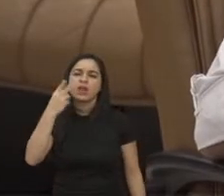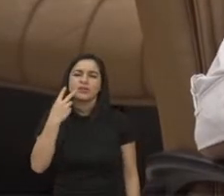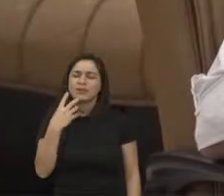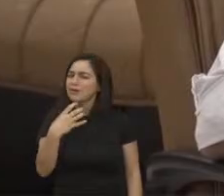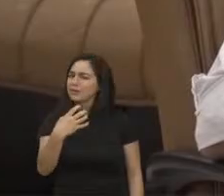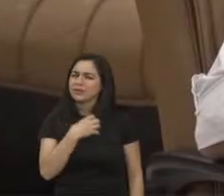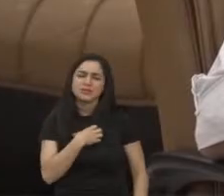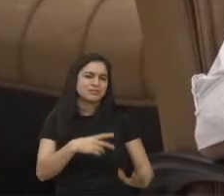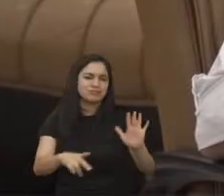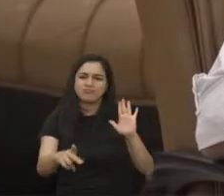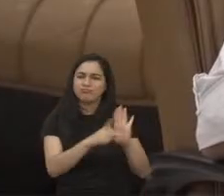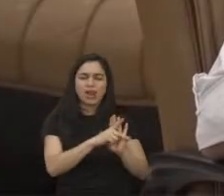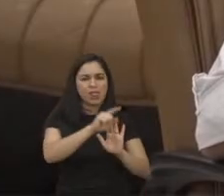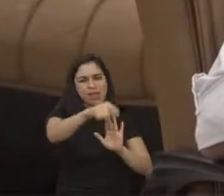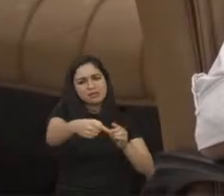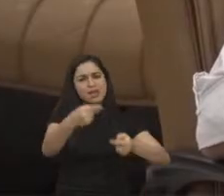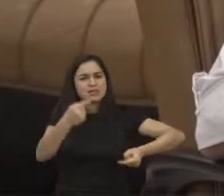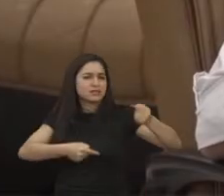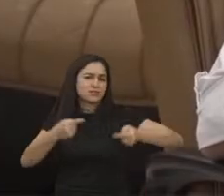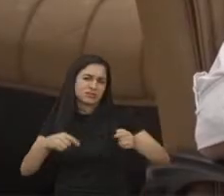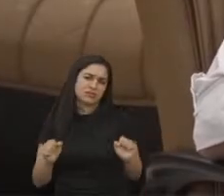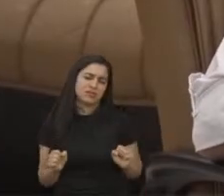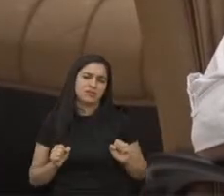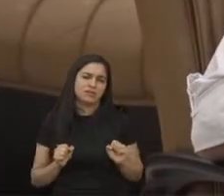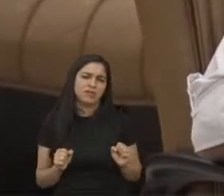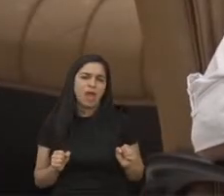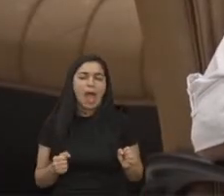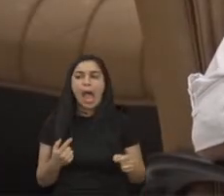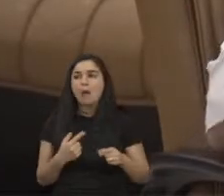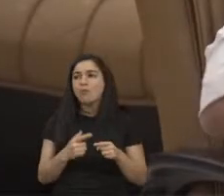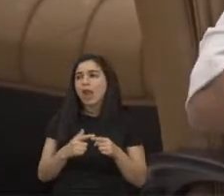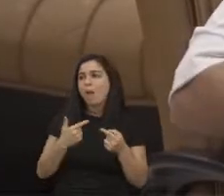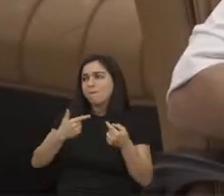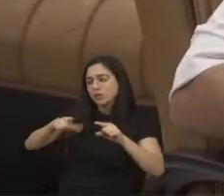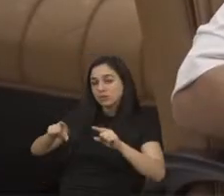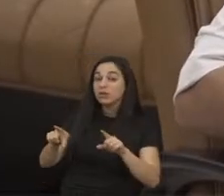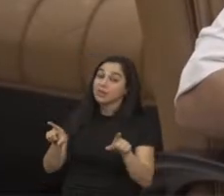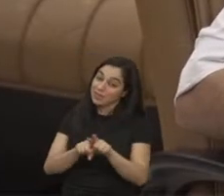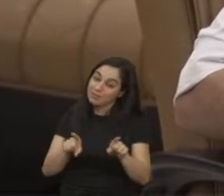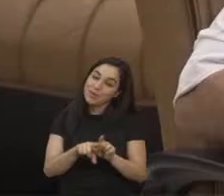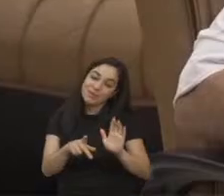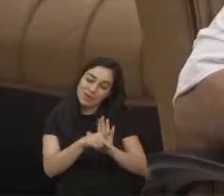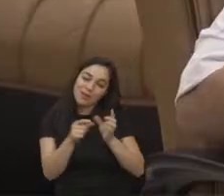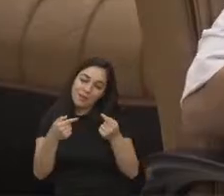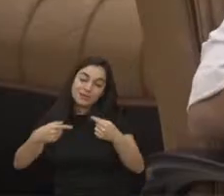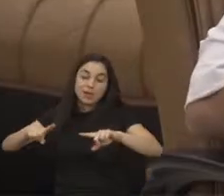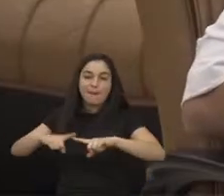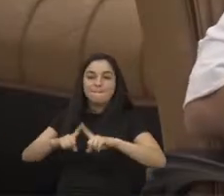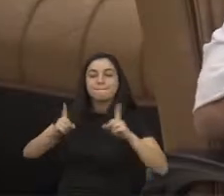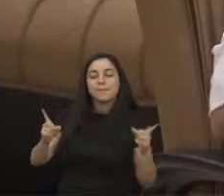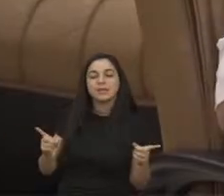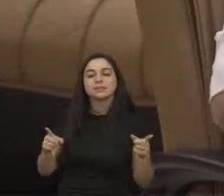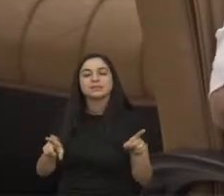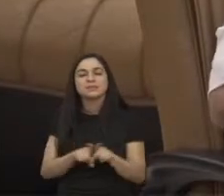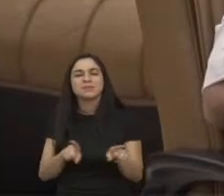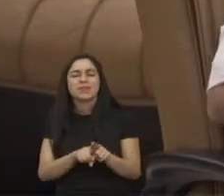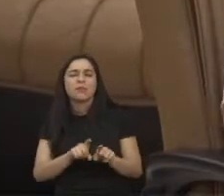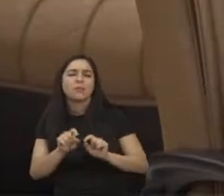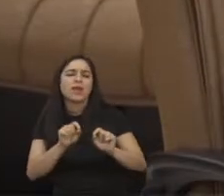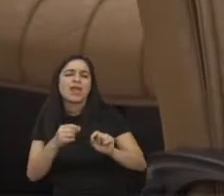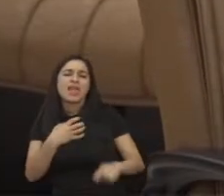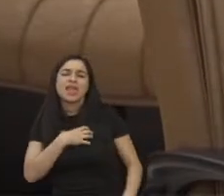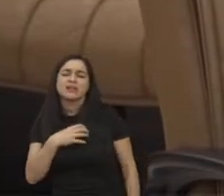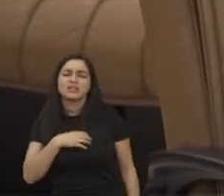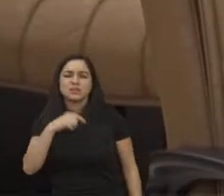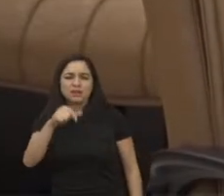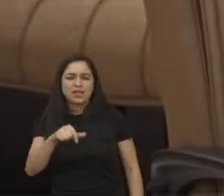dessa discussão. Eu não sinto, e não só porque eu sou da oposição, também por ser da oposição, mas não só por isso, é porque eu sinto que essa casa não é chamada